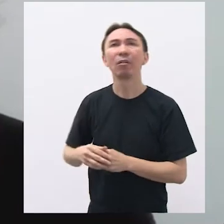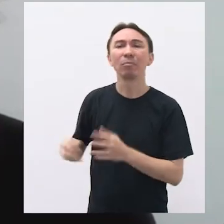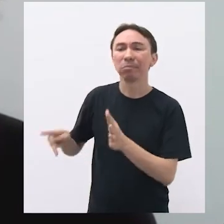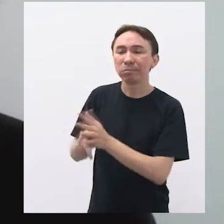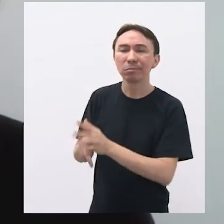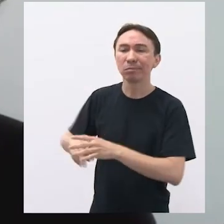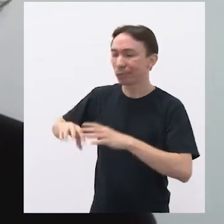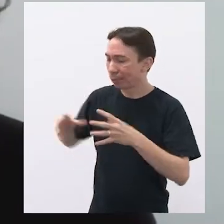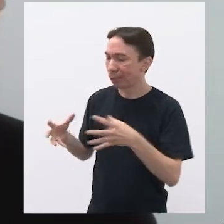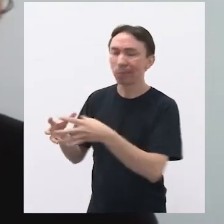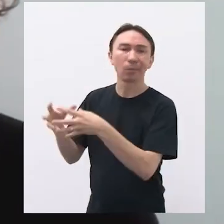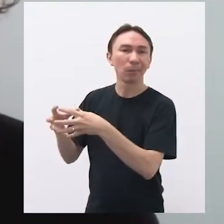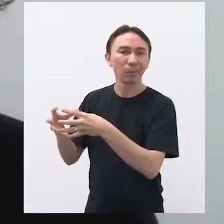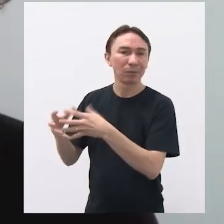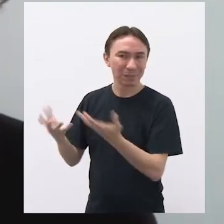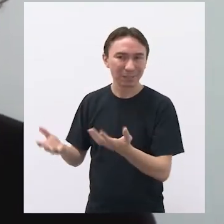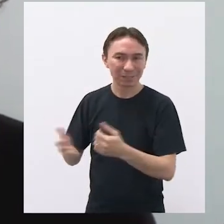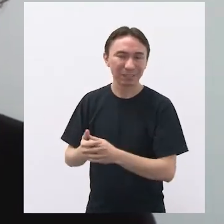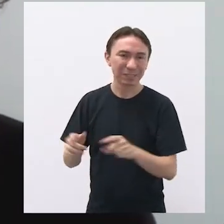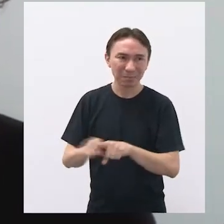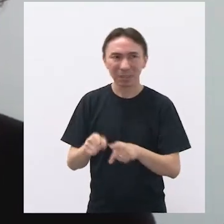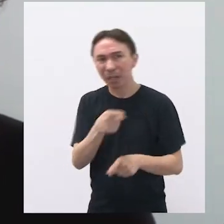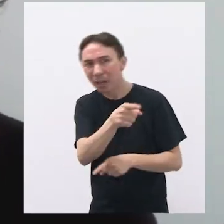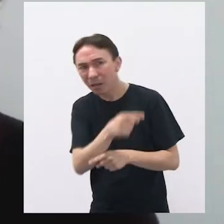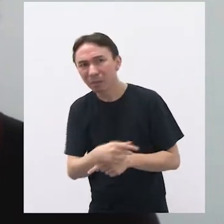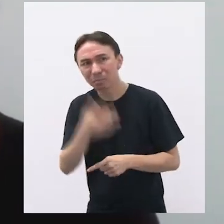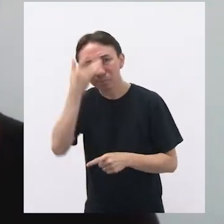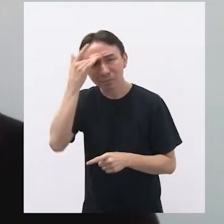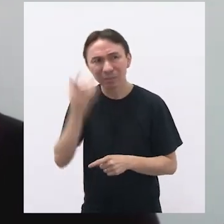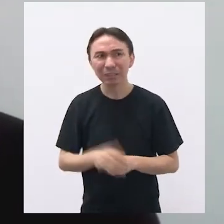e entendermos ao outro que é diferente de nós,